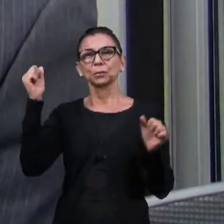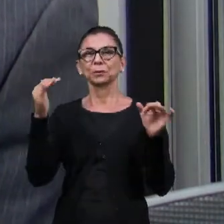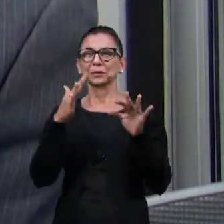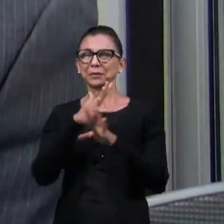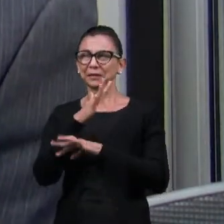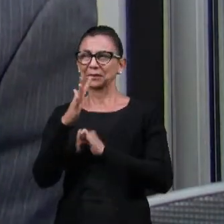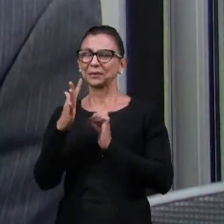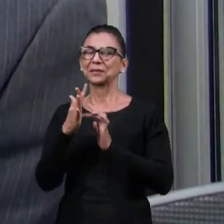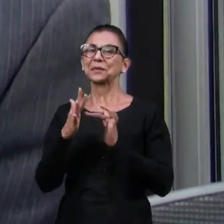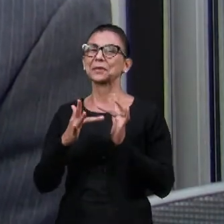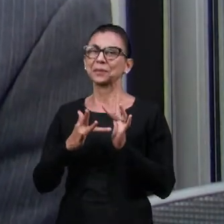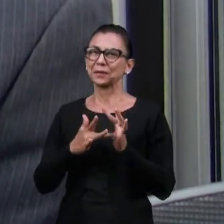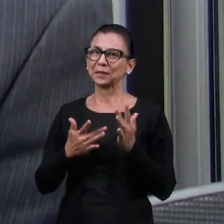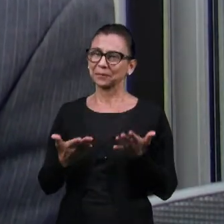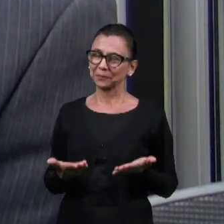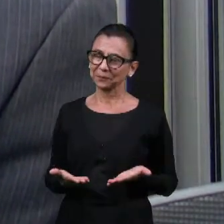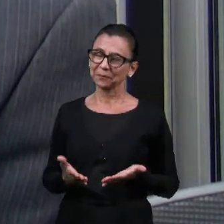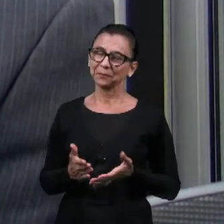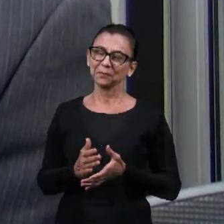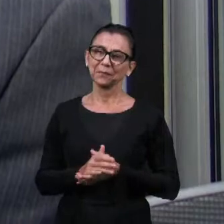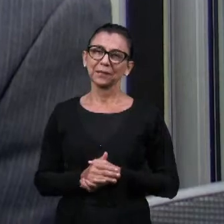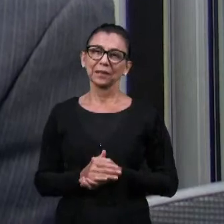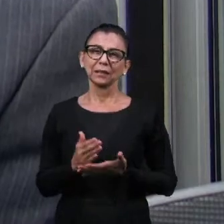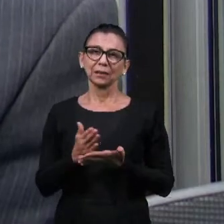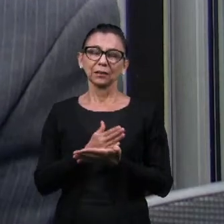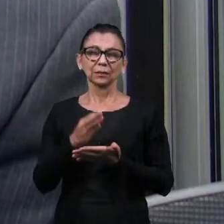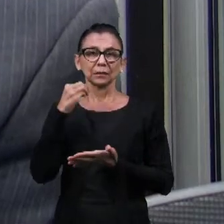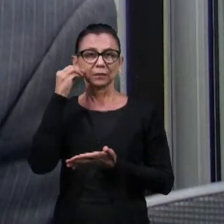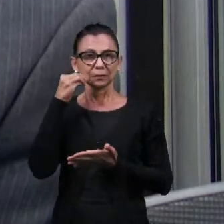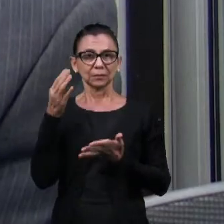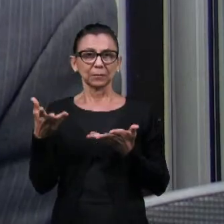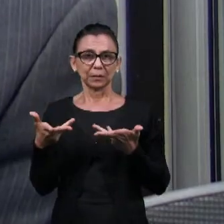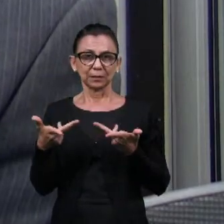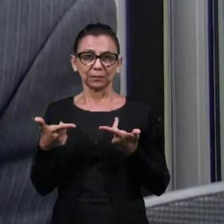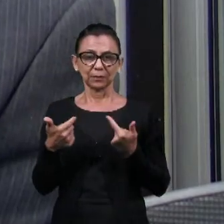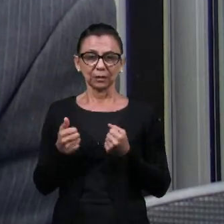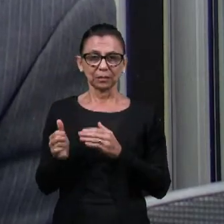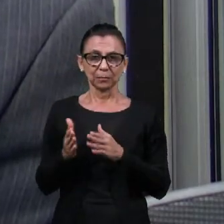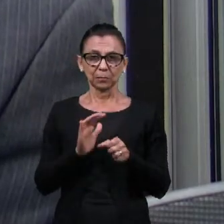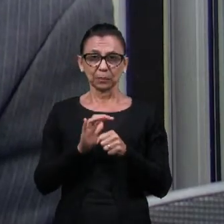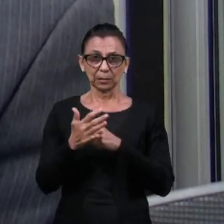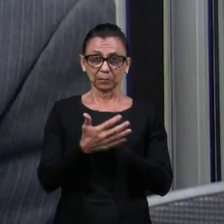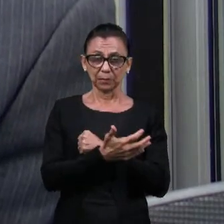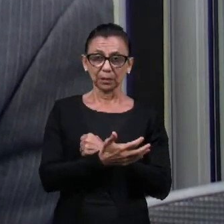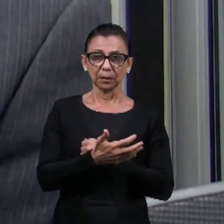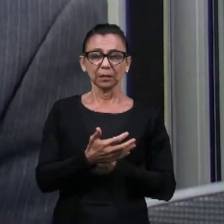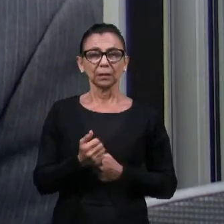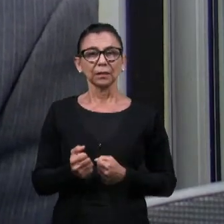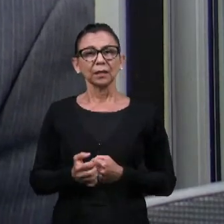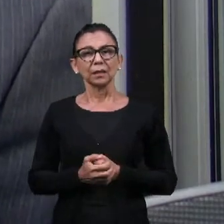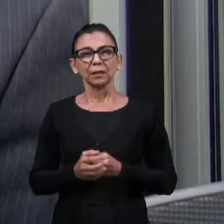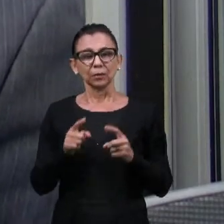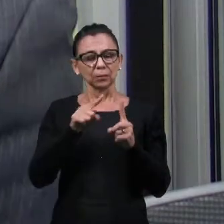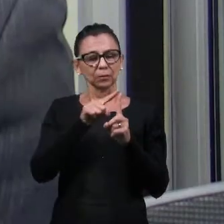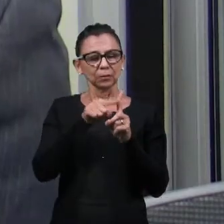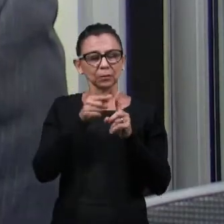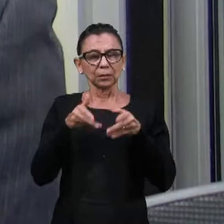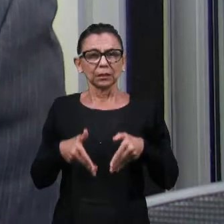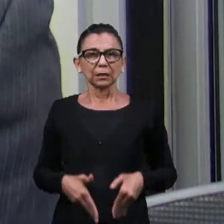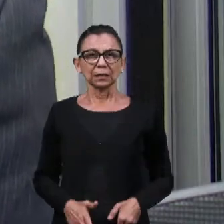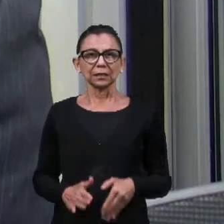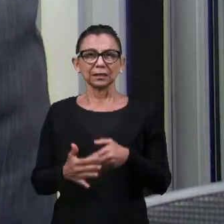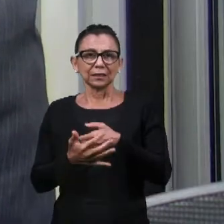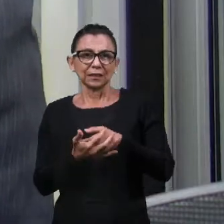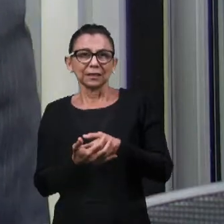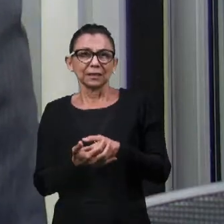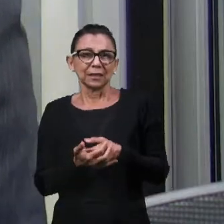ali algumas experiências assim, maravilhosas nesse período, alguns nascimentos de criança, e tivemos uma criança especialmente, né, que me perdoe as